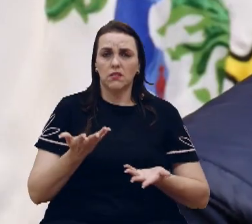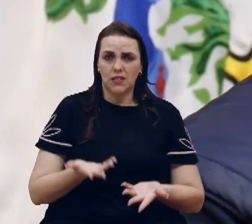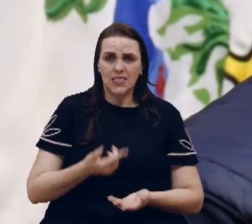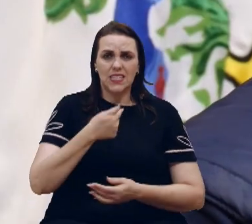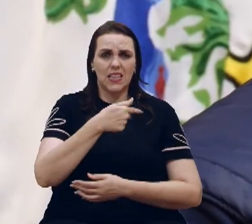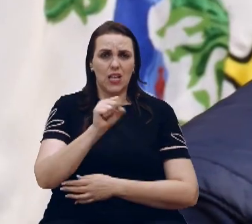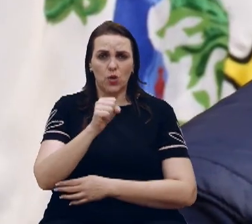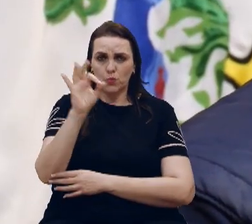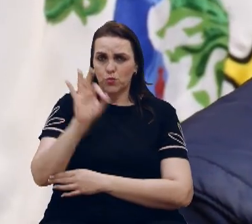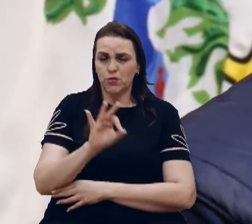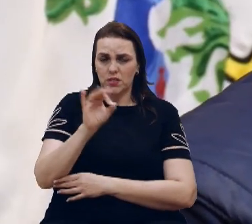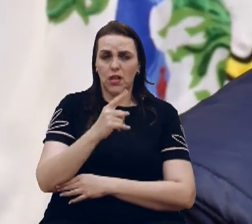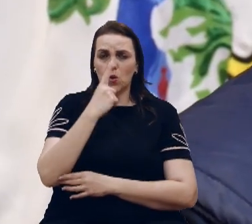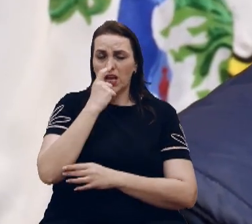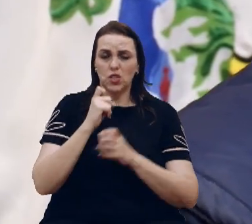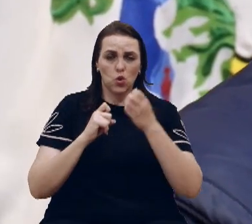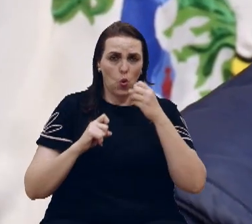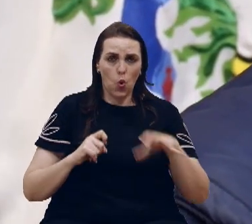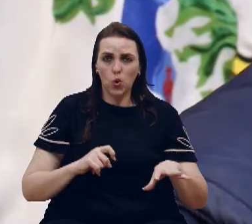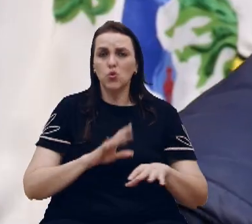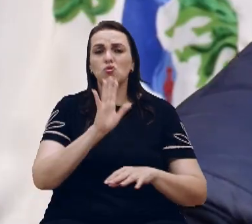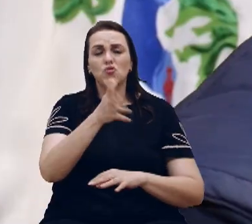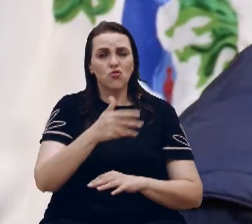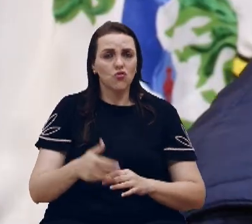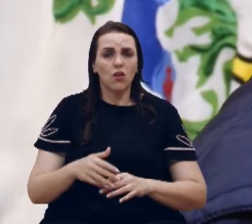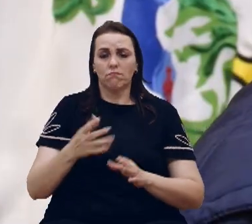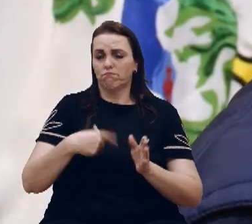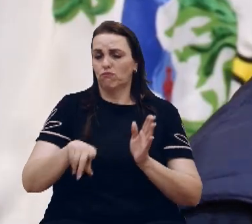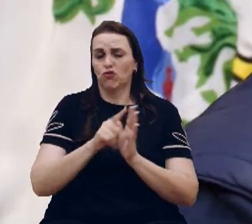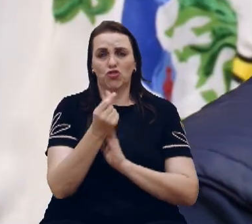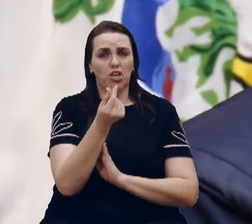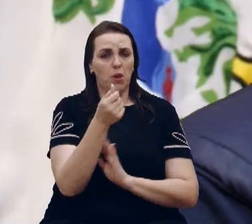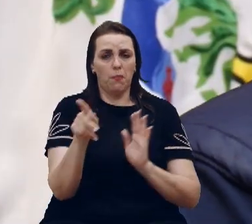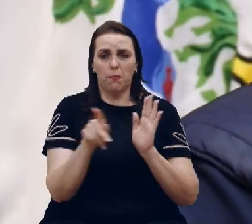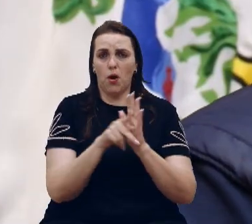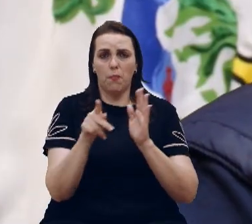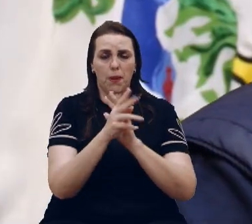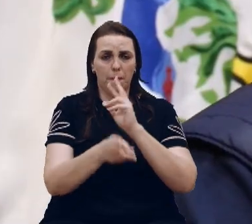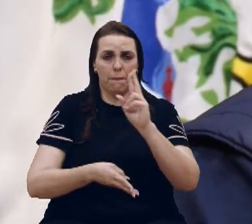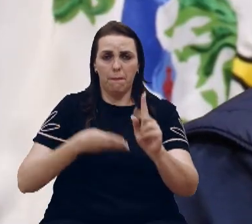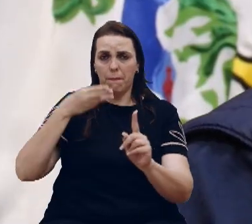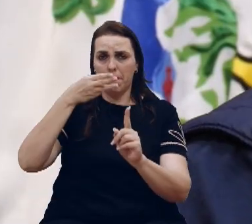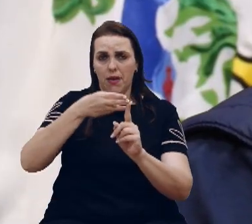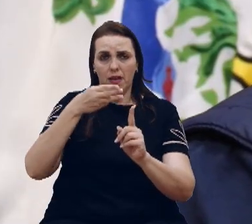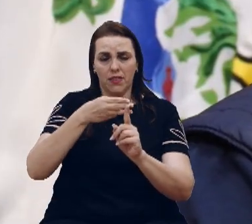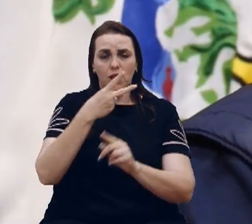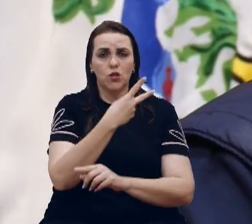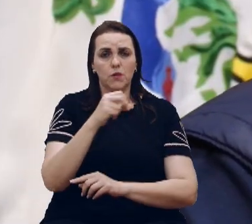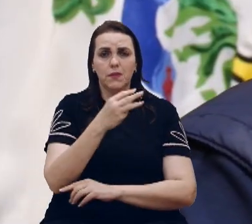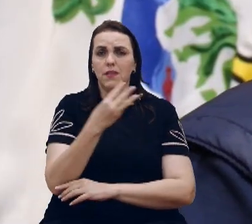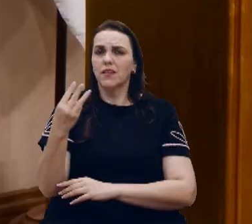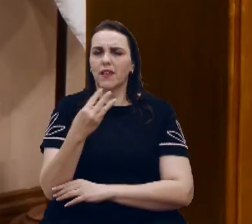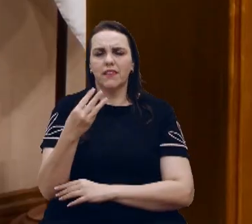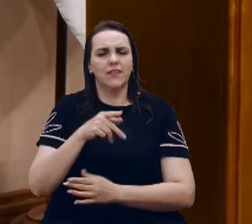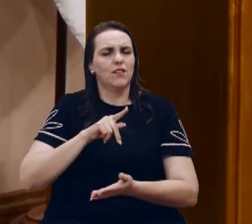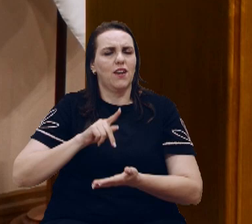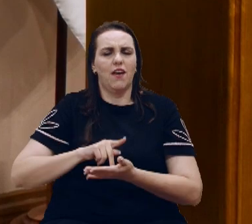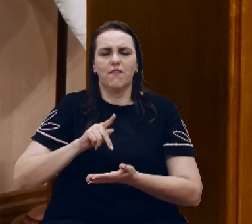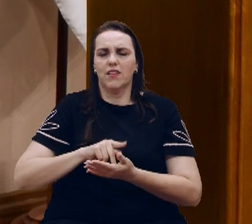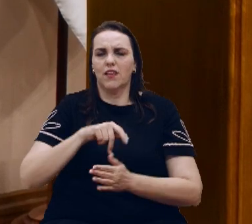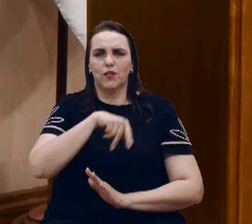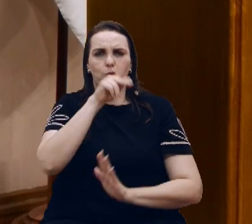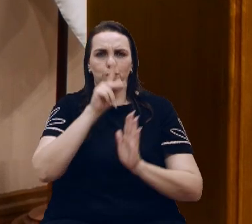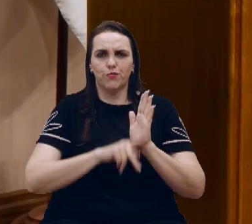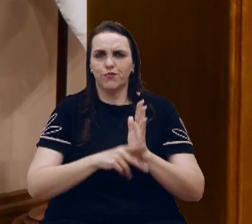78% de esgoto e já tem recurso próprio para chegar à meta de 2033. Então, na verdade, é um projeto